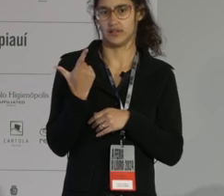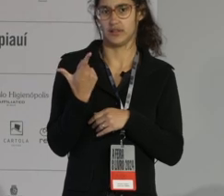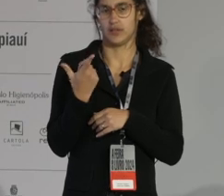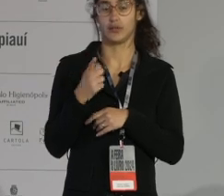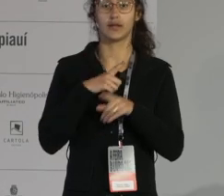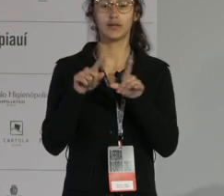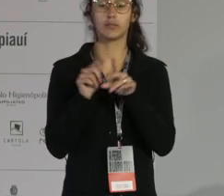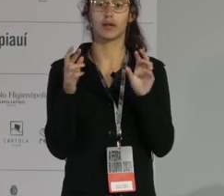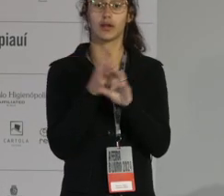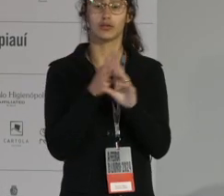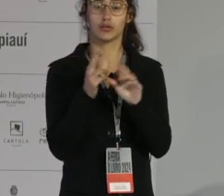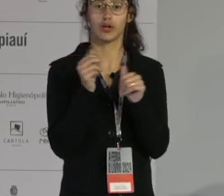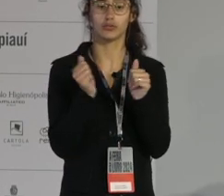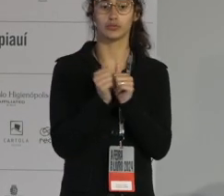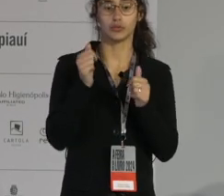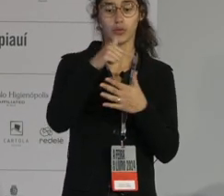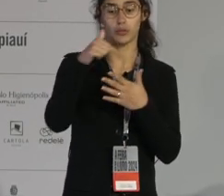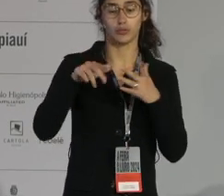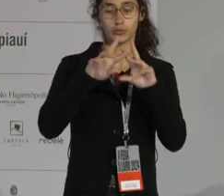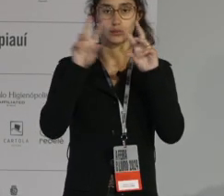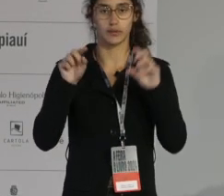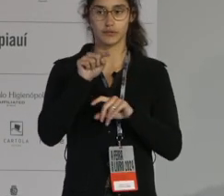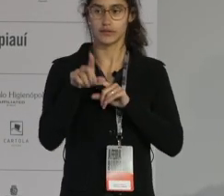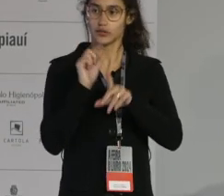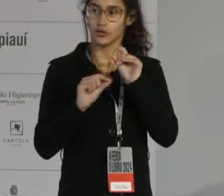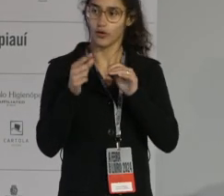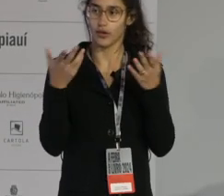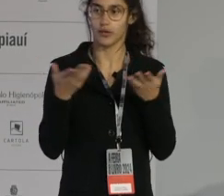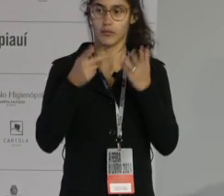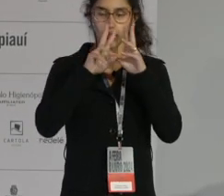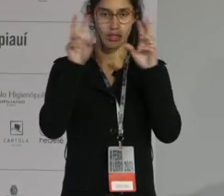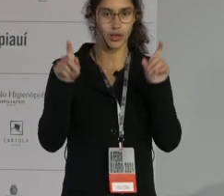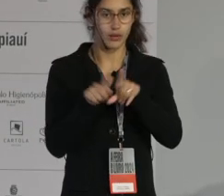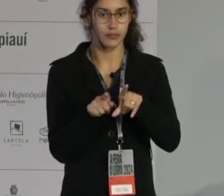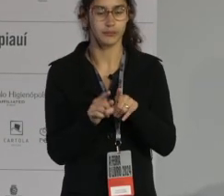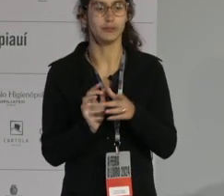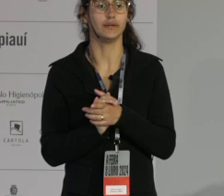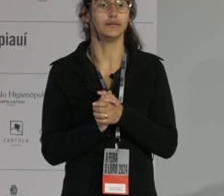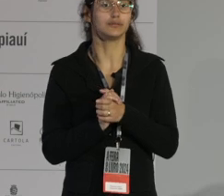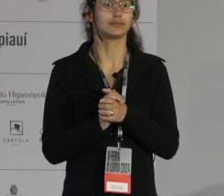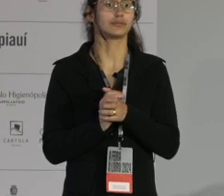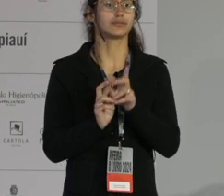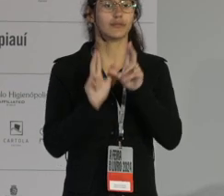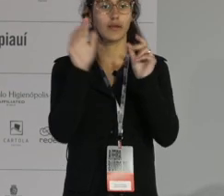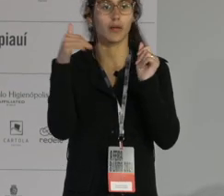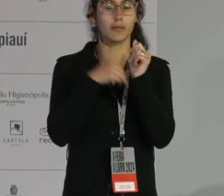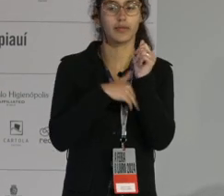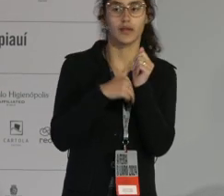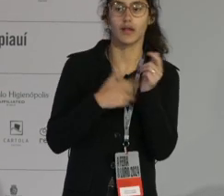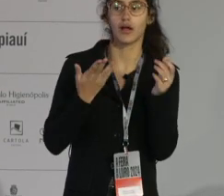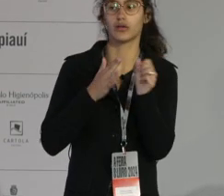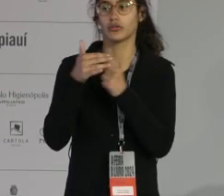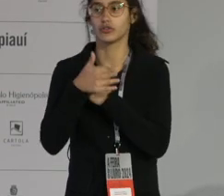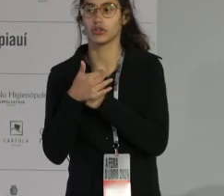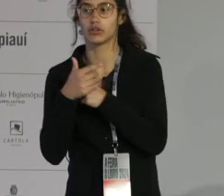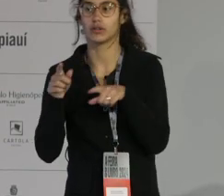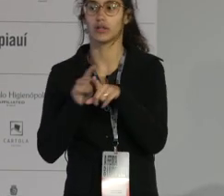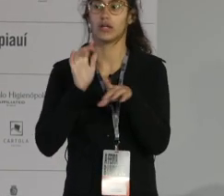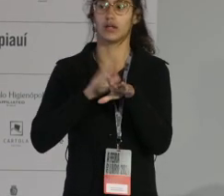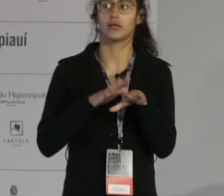tem muito a ver com alguns dos temas que vocês escolhem abordar, assim, temas mais misteriosos, obscuros, escusos,